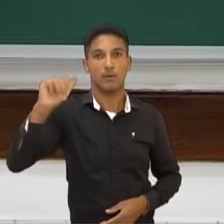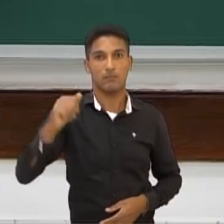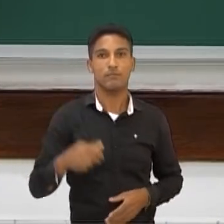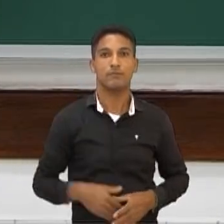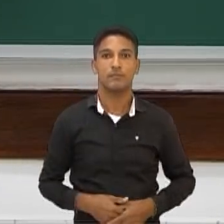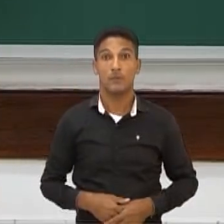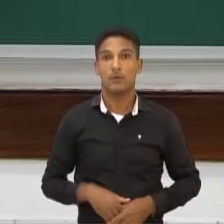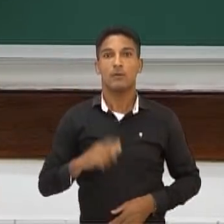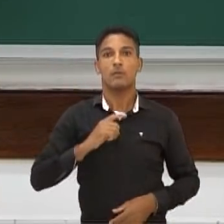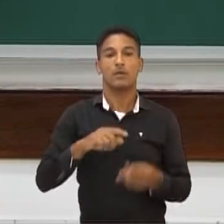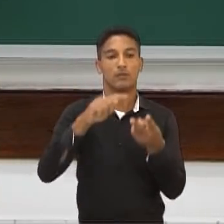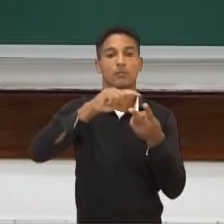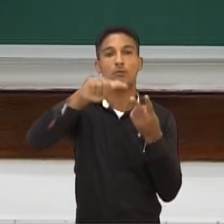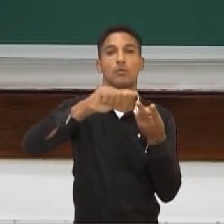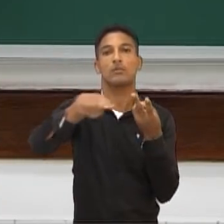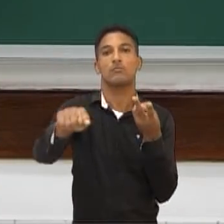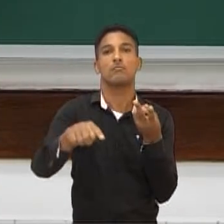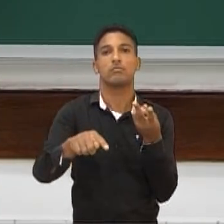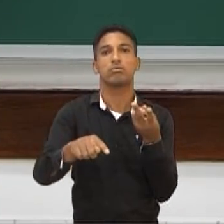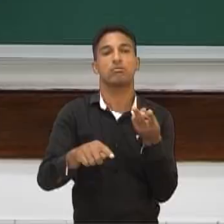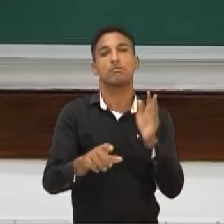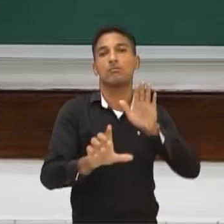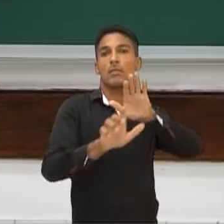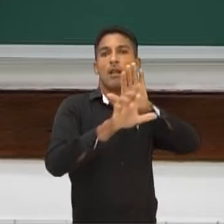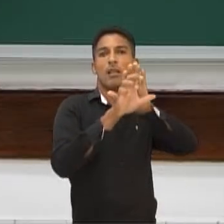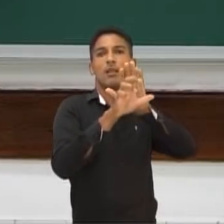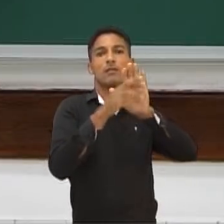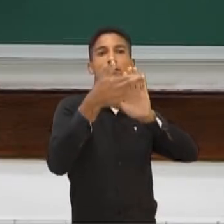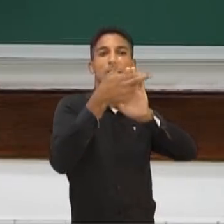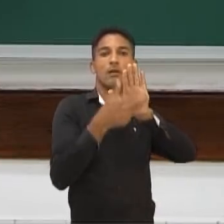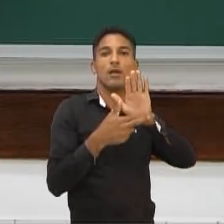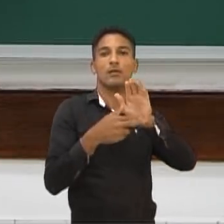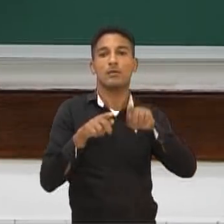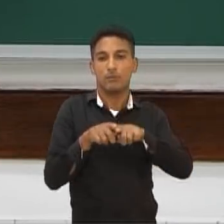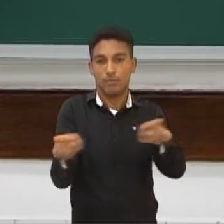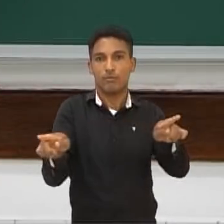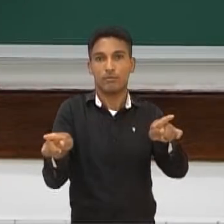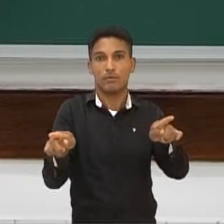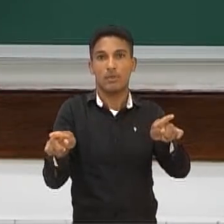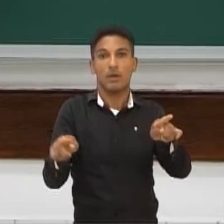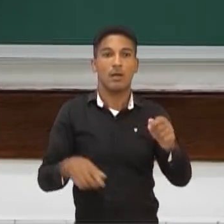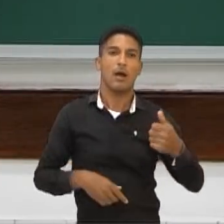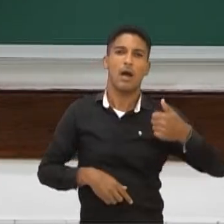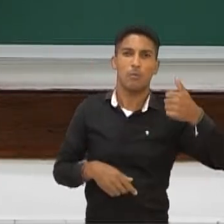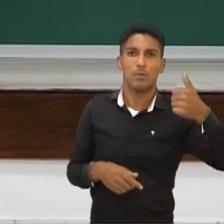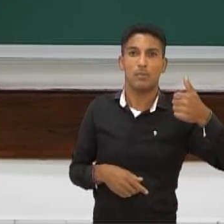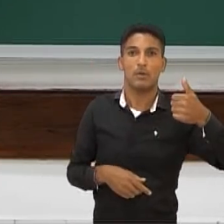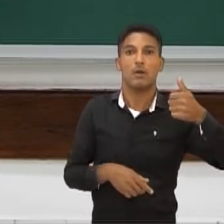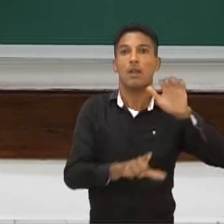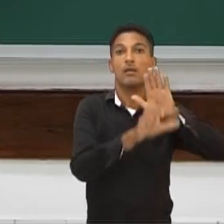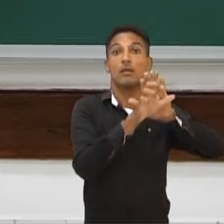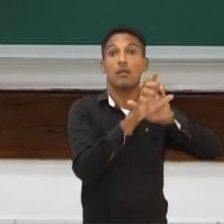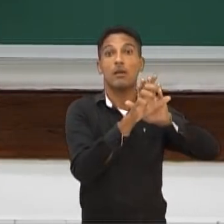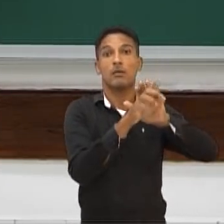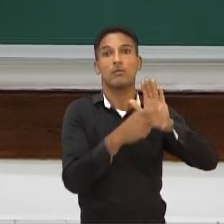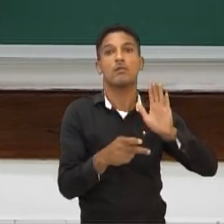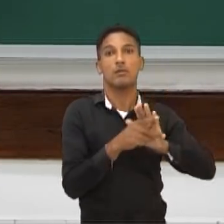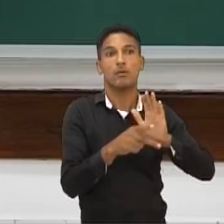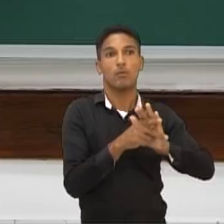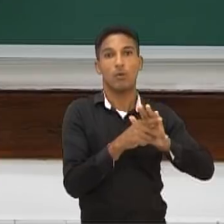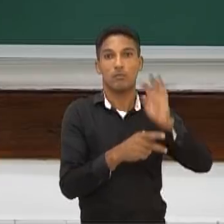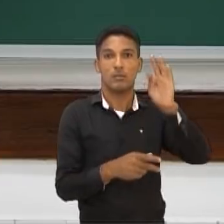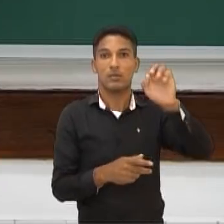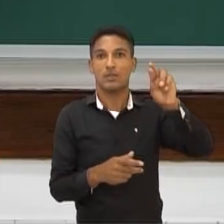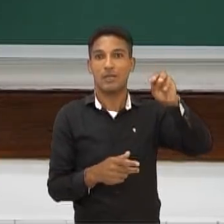nós vamos ver um pouquinho dessas leis. Só que para você entender a primeira lei da termodinâmica, você tem que entender o conceito de